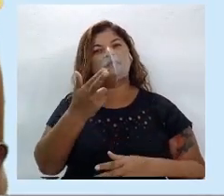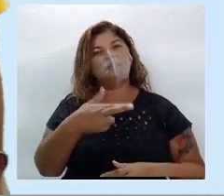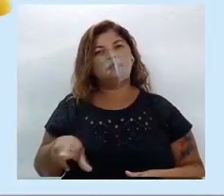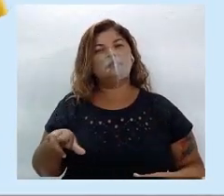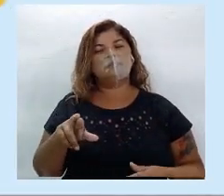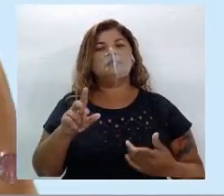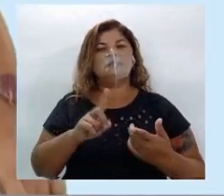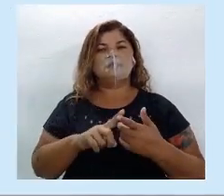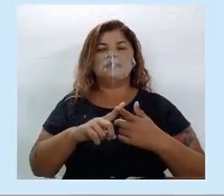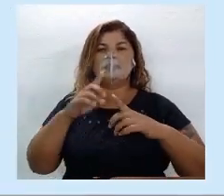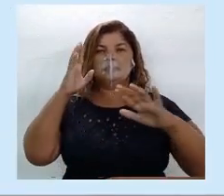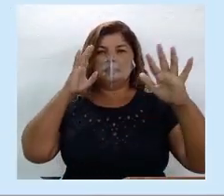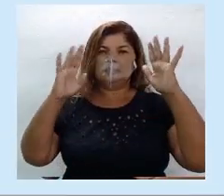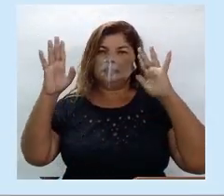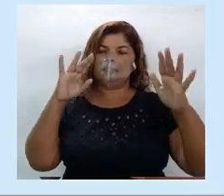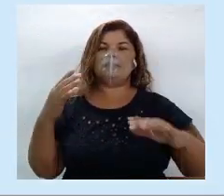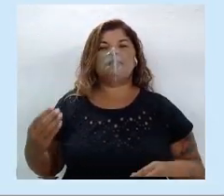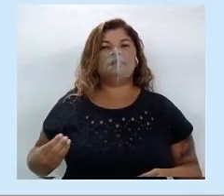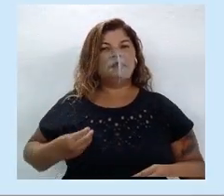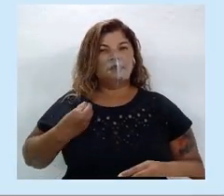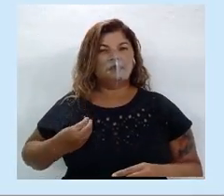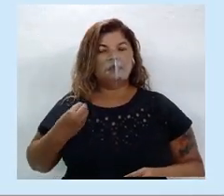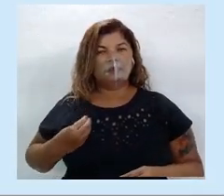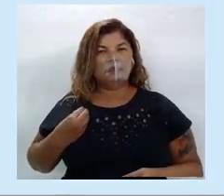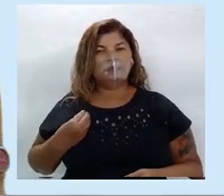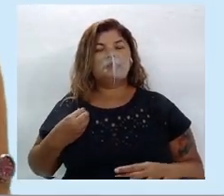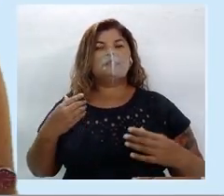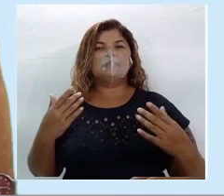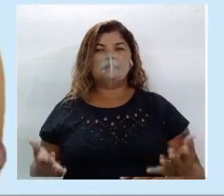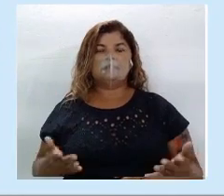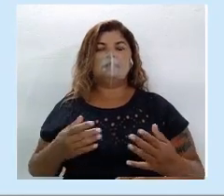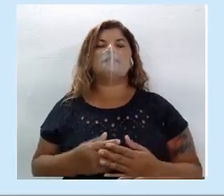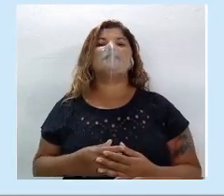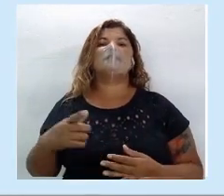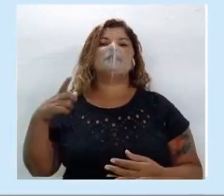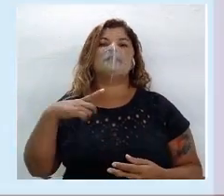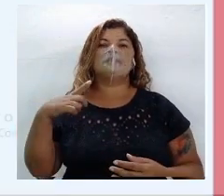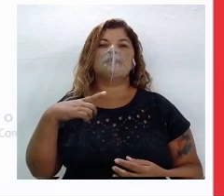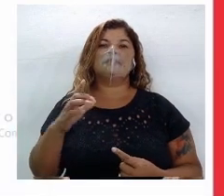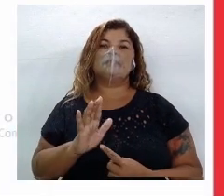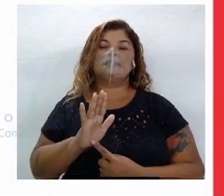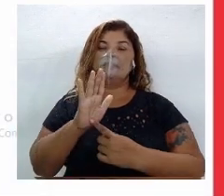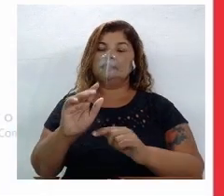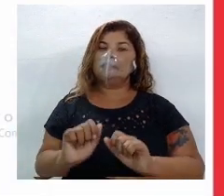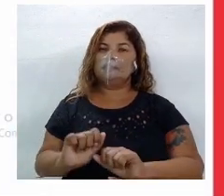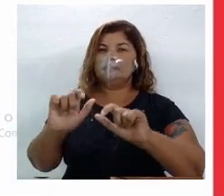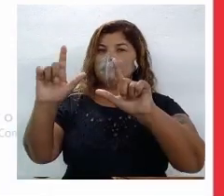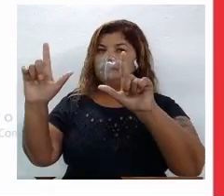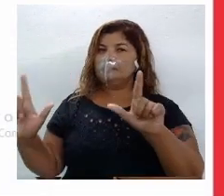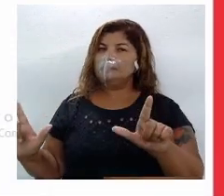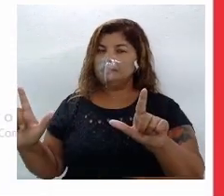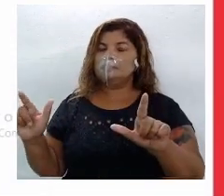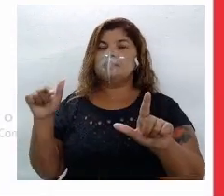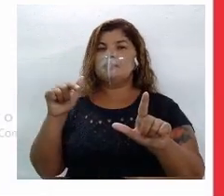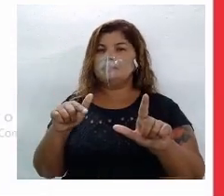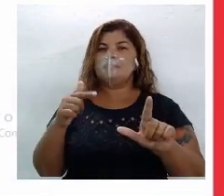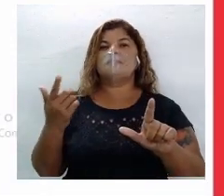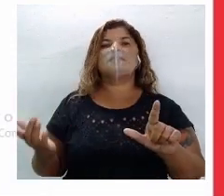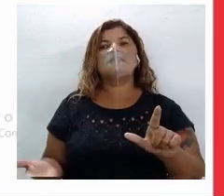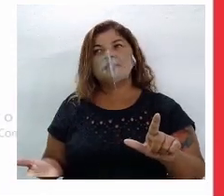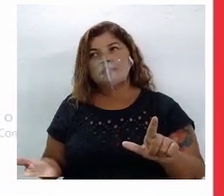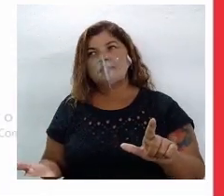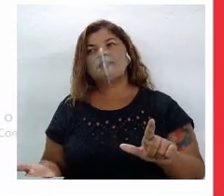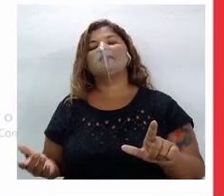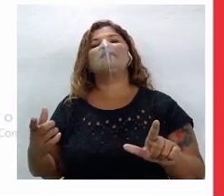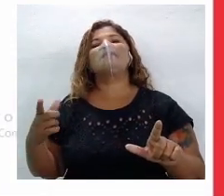tradições religiosas e filosofias de vida. Vamos adiante. Na tela, nós temos a seguinte questão. Como eu falei